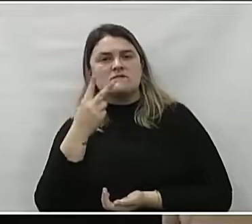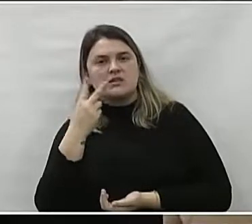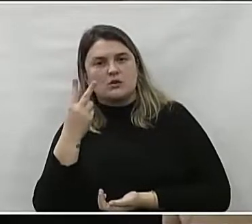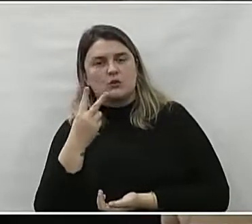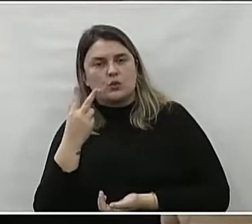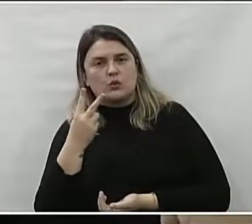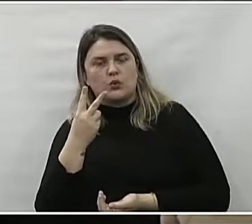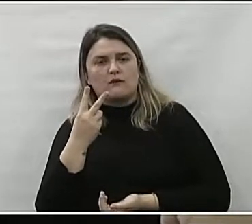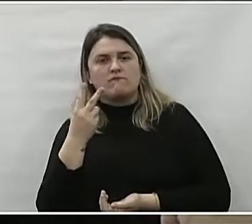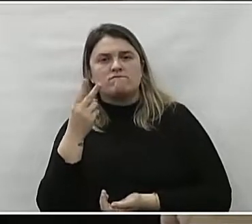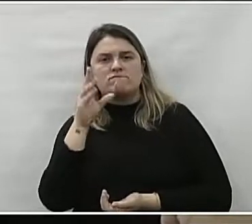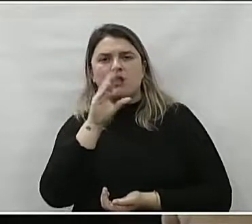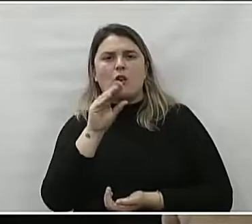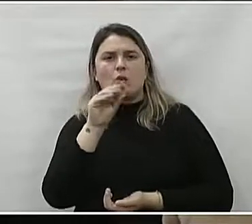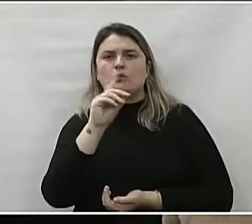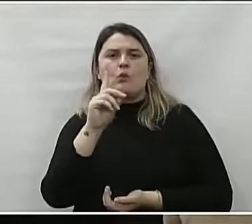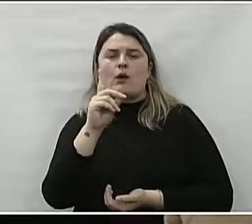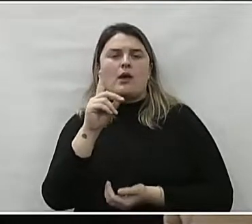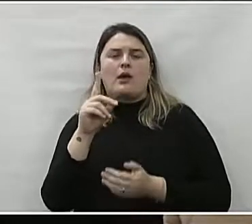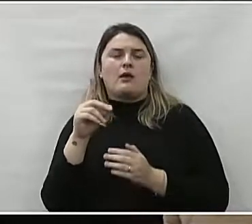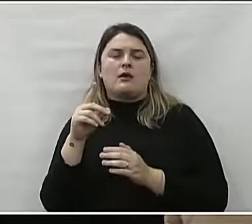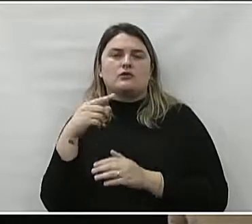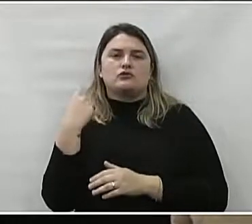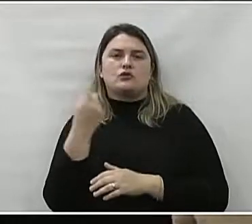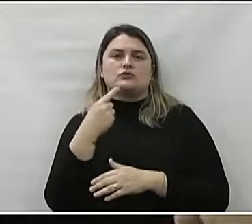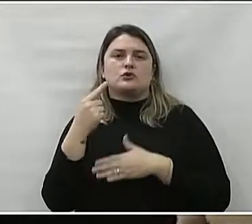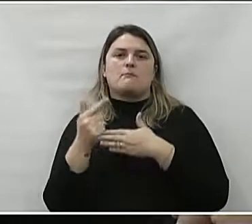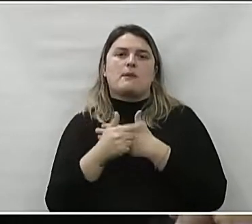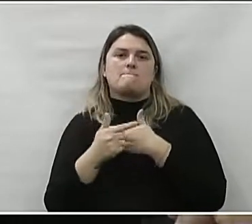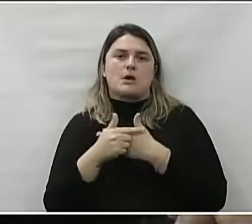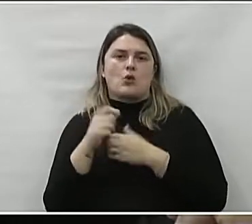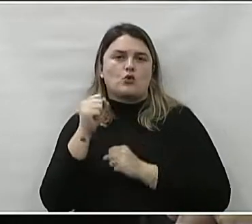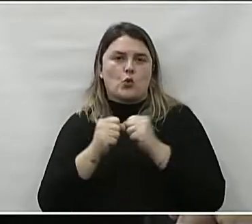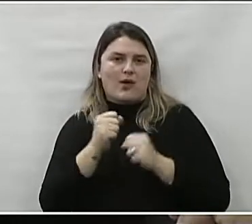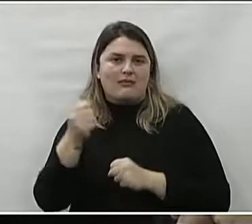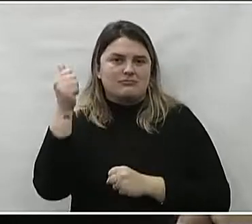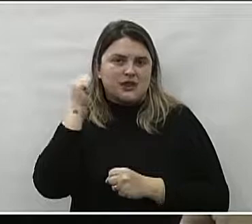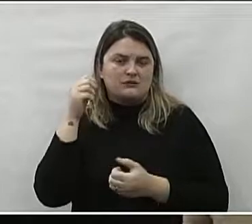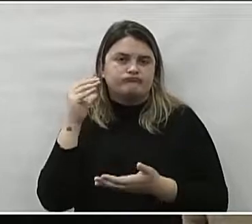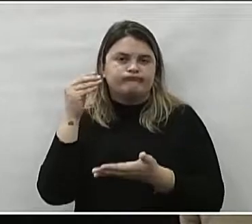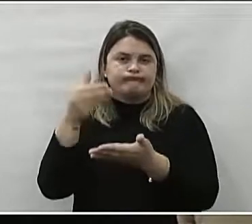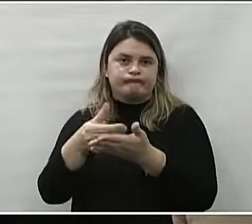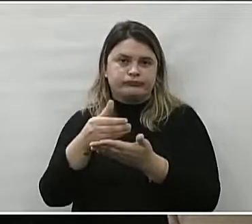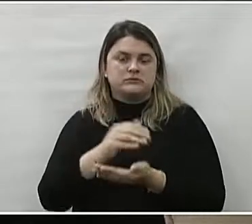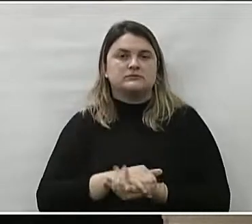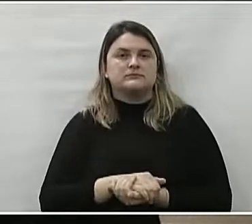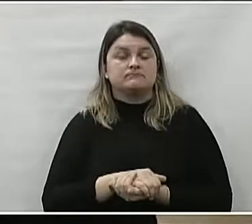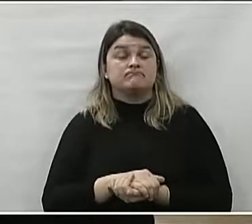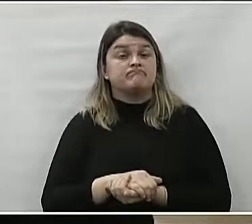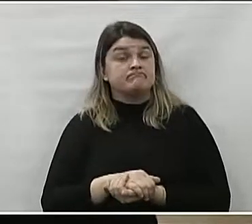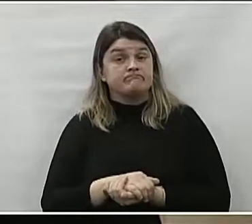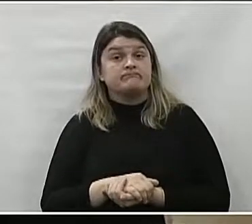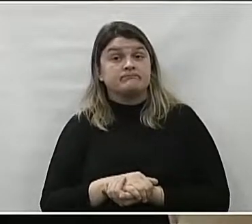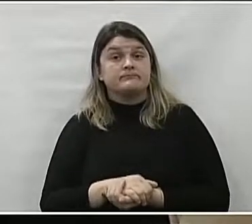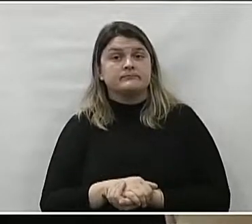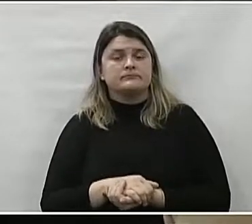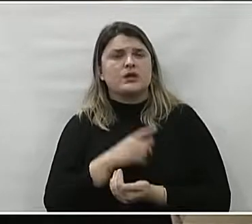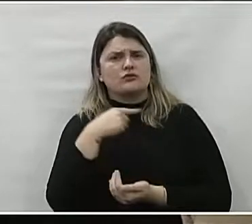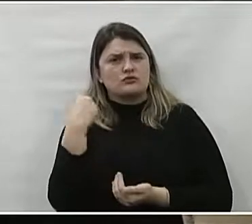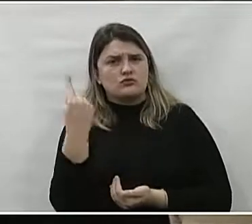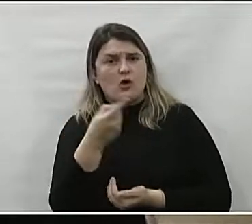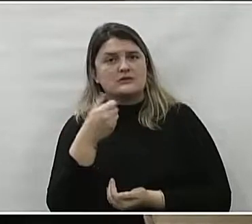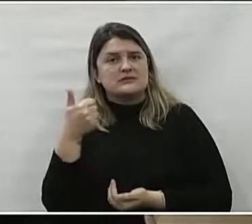ainda falou que isso não era a função de vereador né e atrás de verbas para o nosso município muito pelo contrário